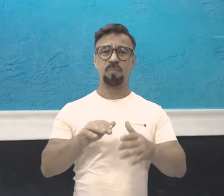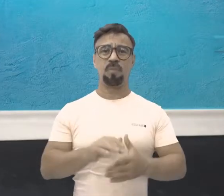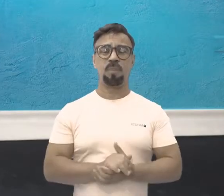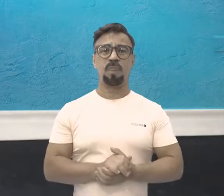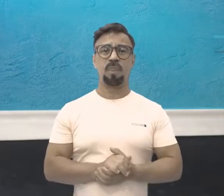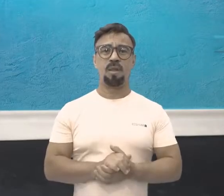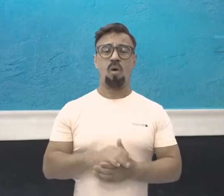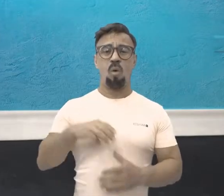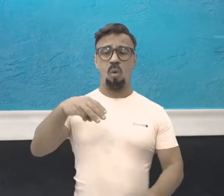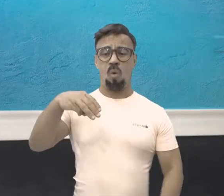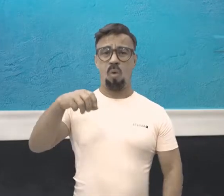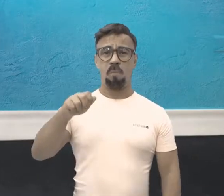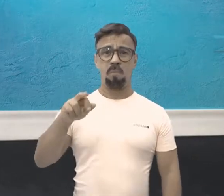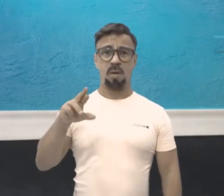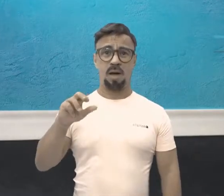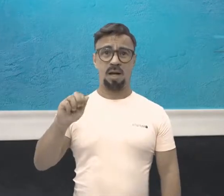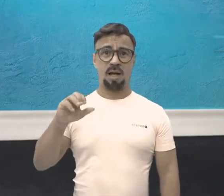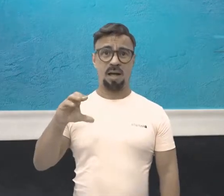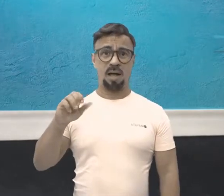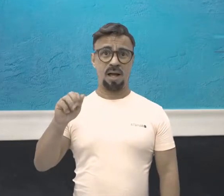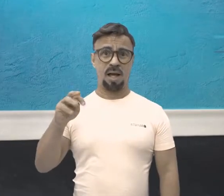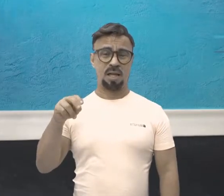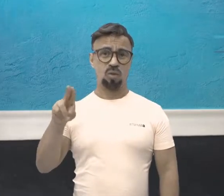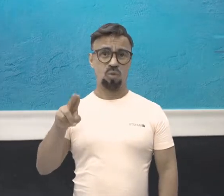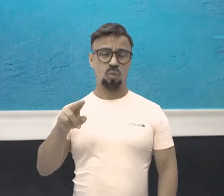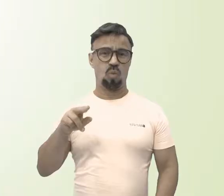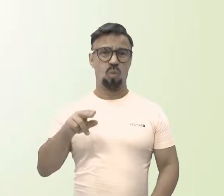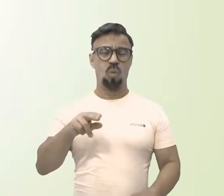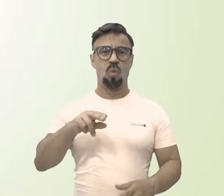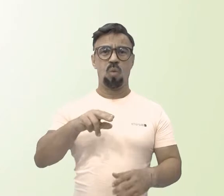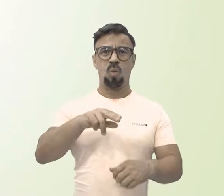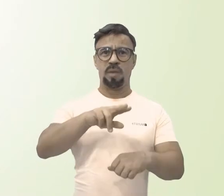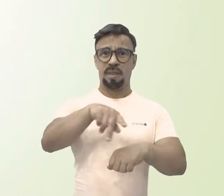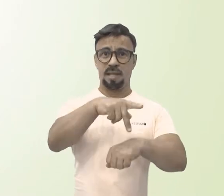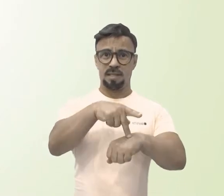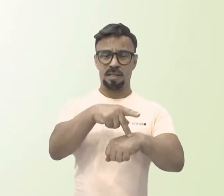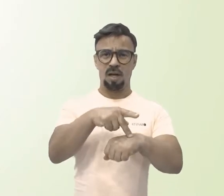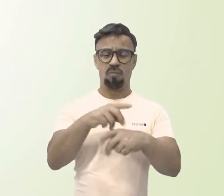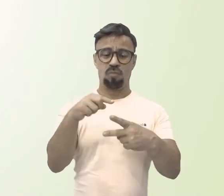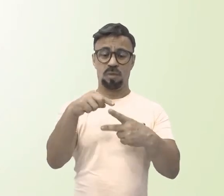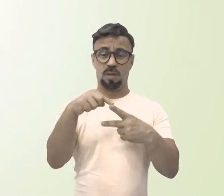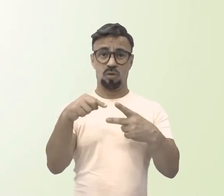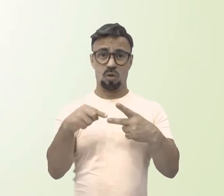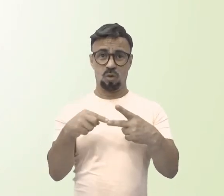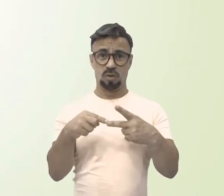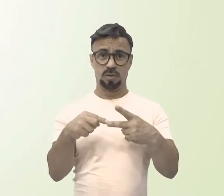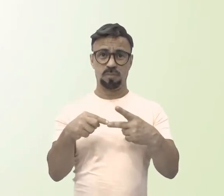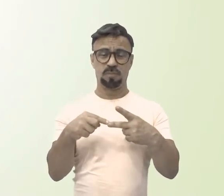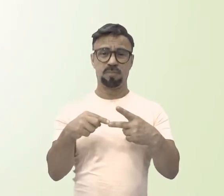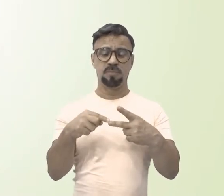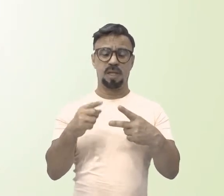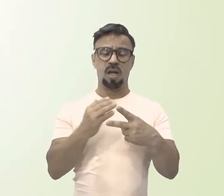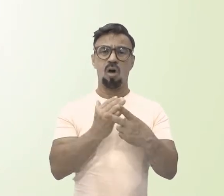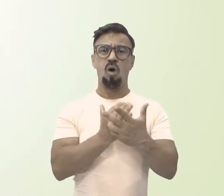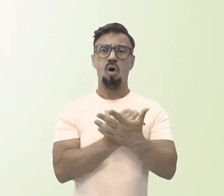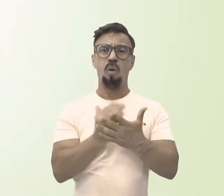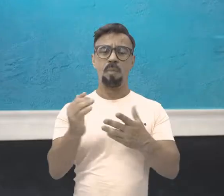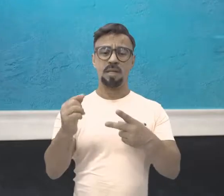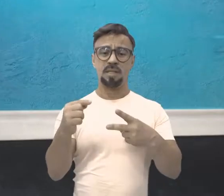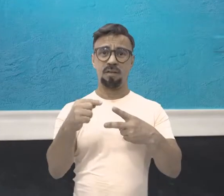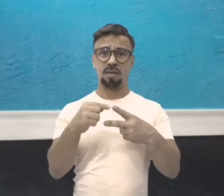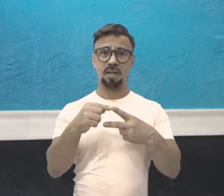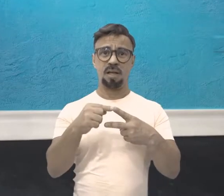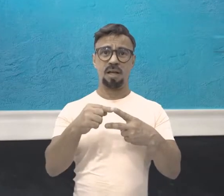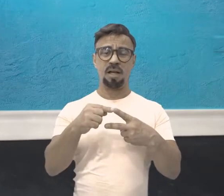O maracatu nação e o maracatu rural são dois. A gente vai começar falando um pouquinho